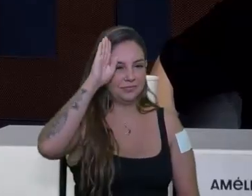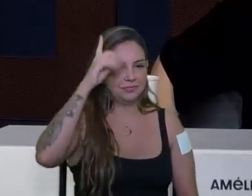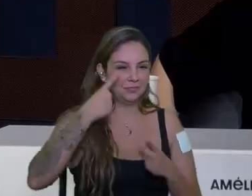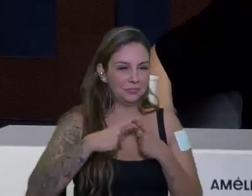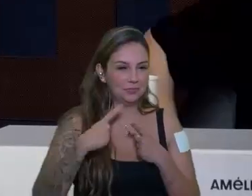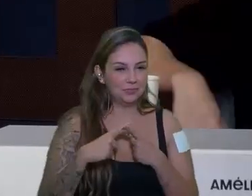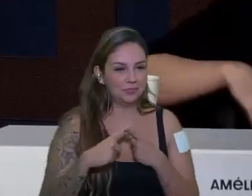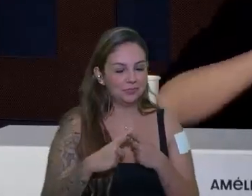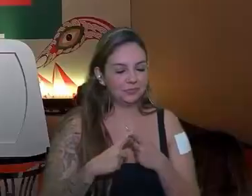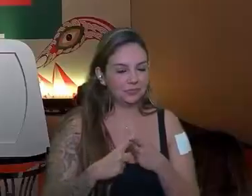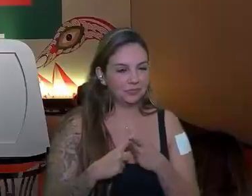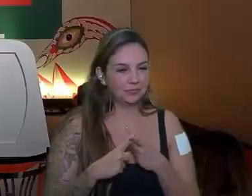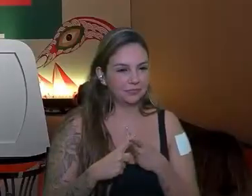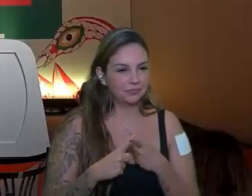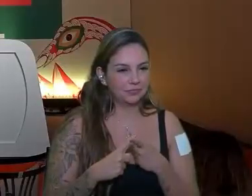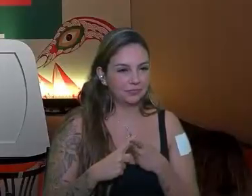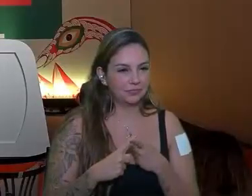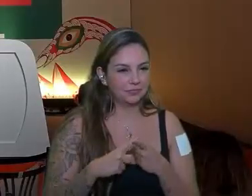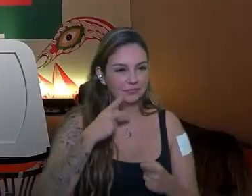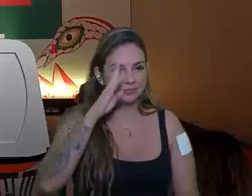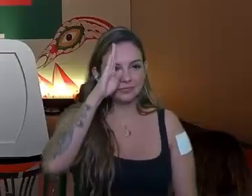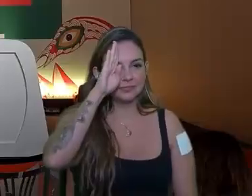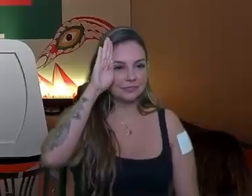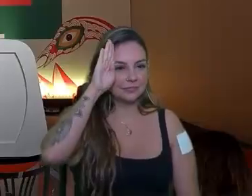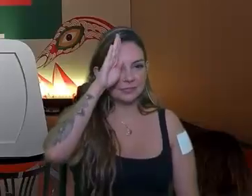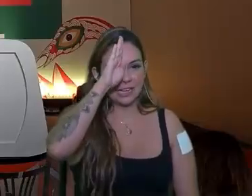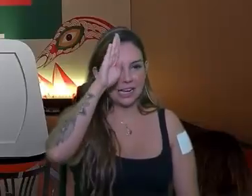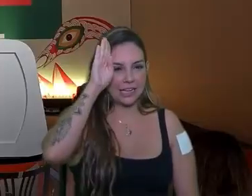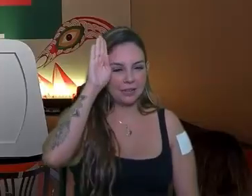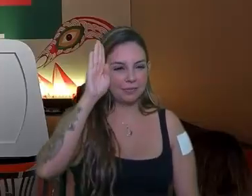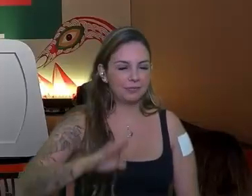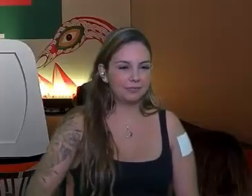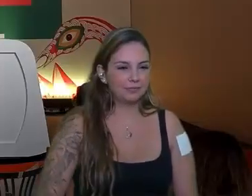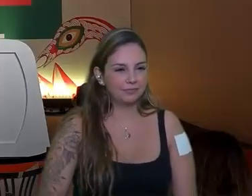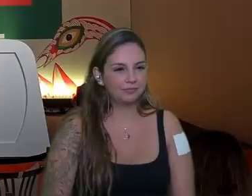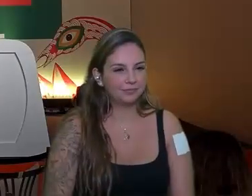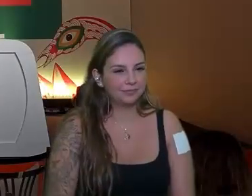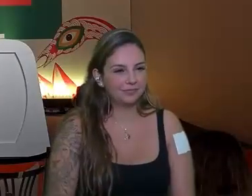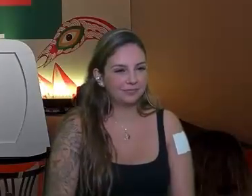causa da narrativa acadêmica, que nem merece vamos conversar.